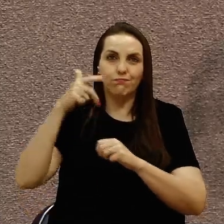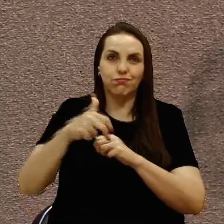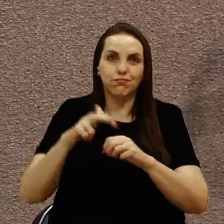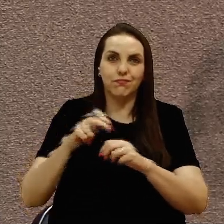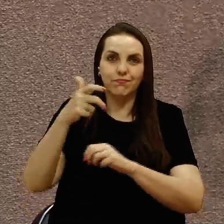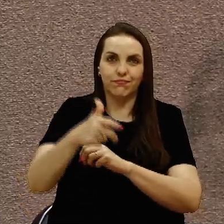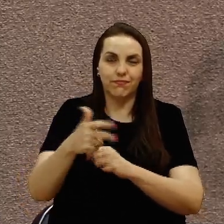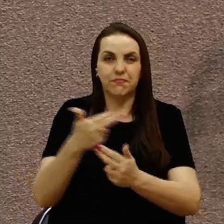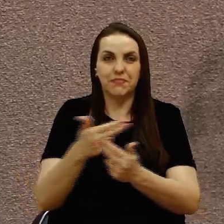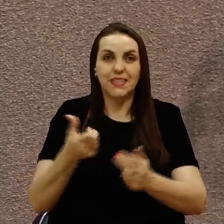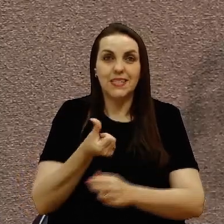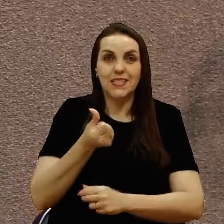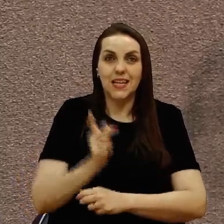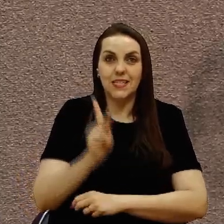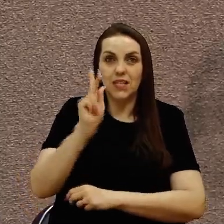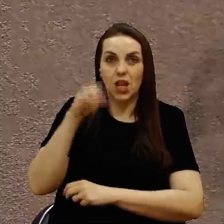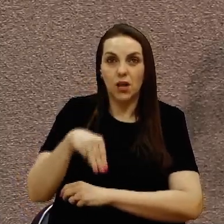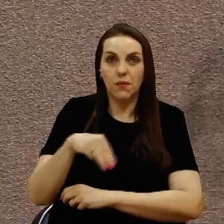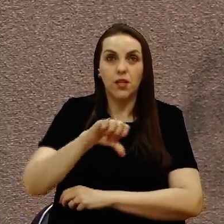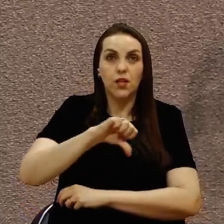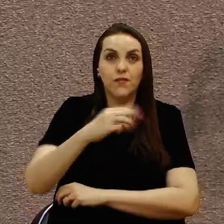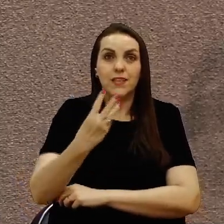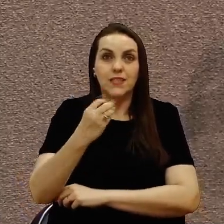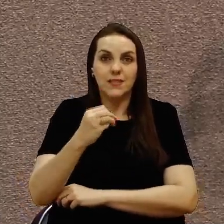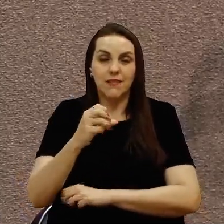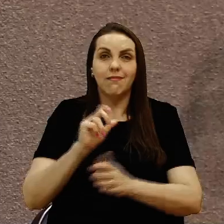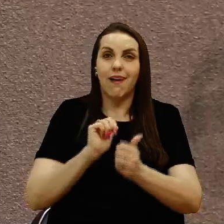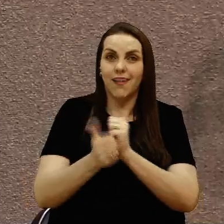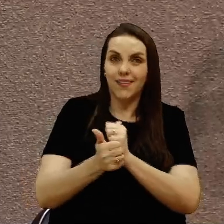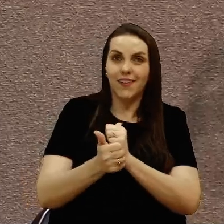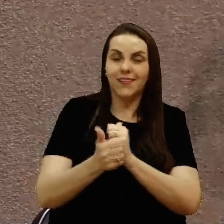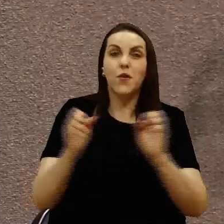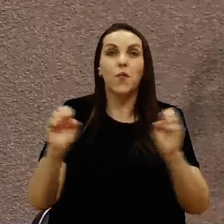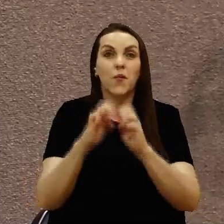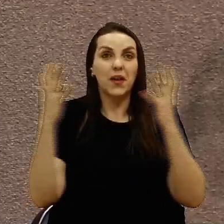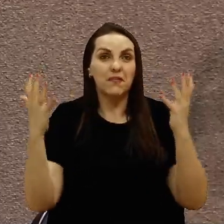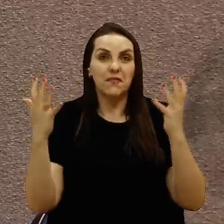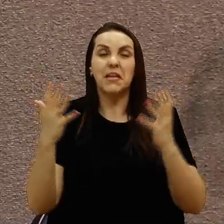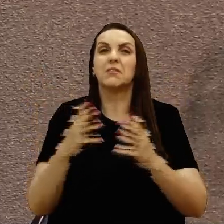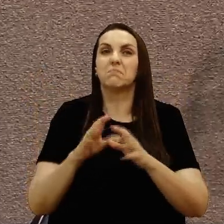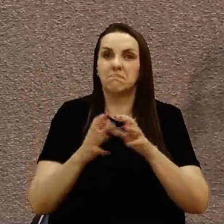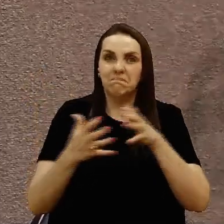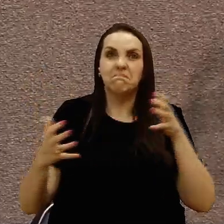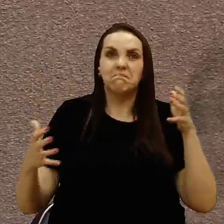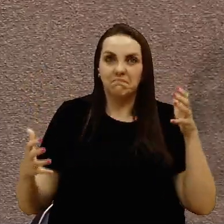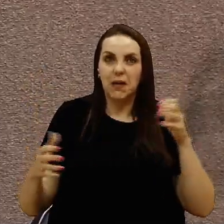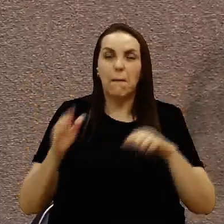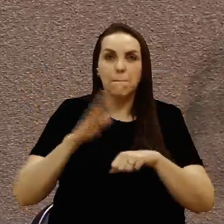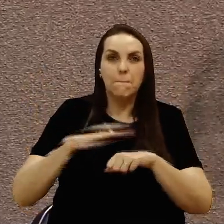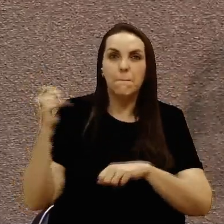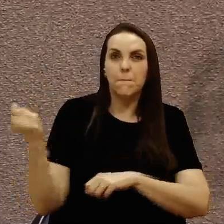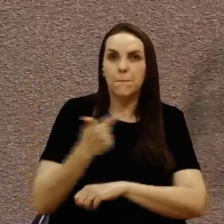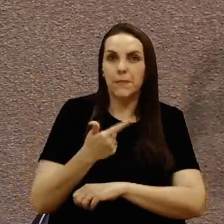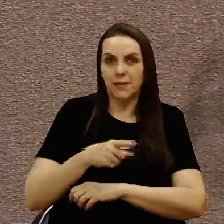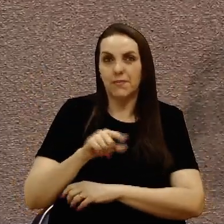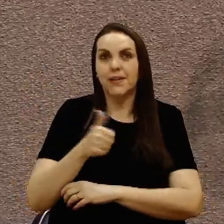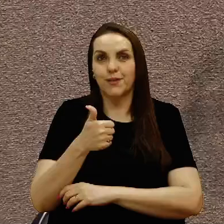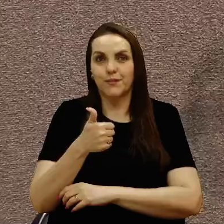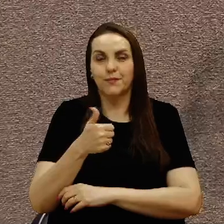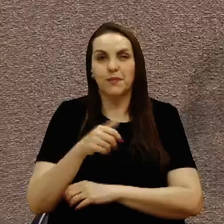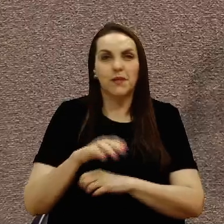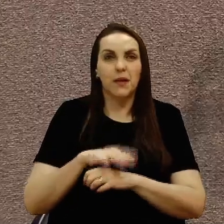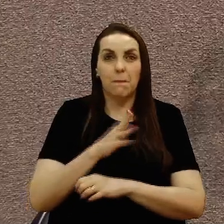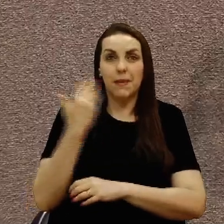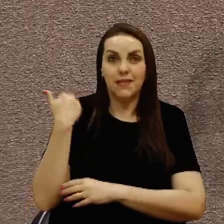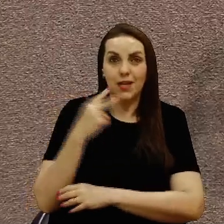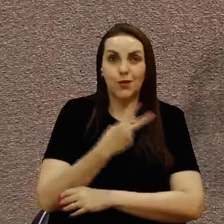de 930 atletas. Então foi um evento muito maior do que o primeiro realizado, que tinha um pouco mais de 200 atletas. A gente está vendo que a